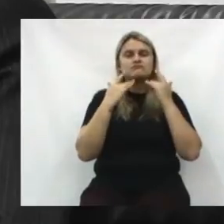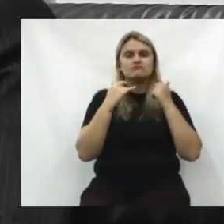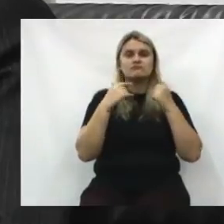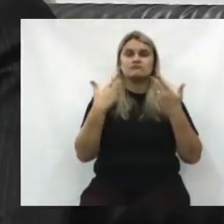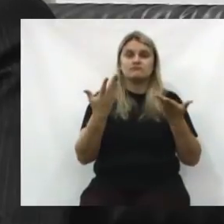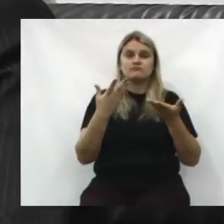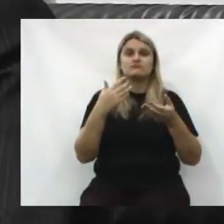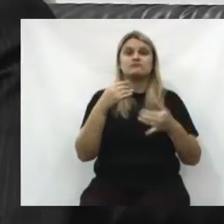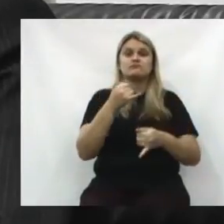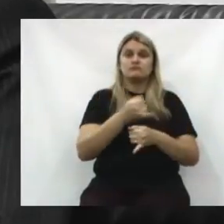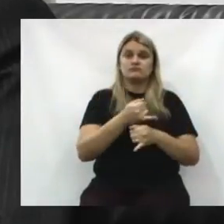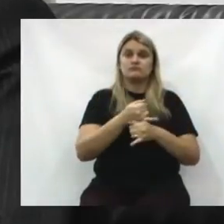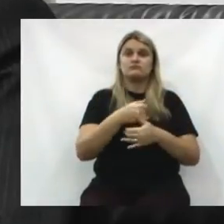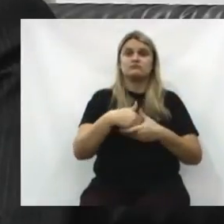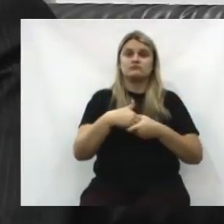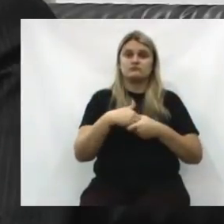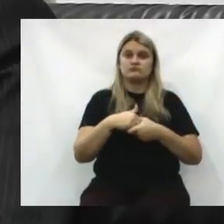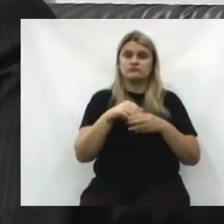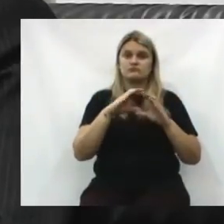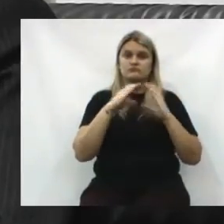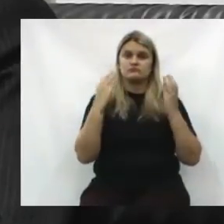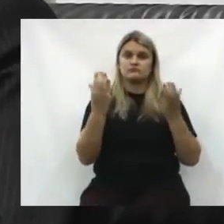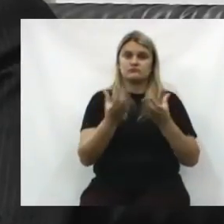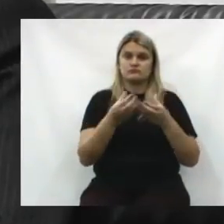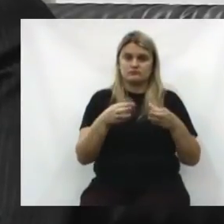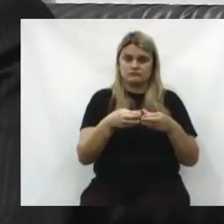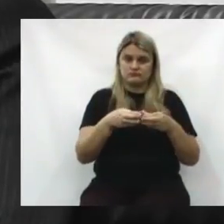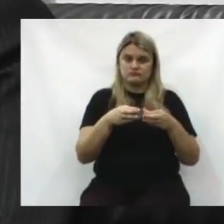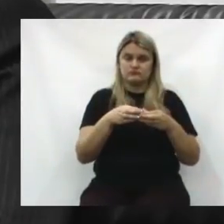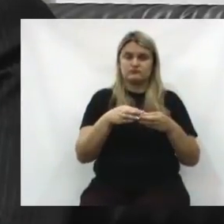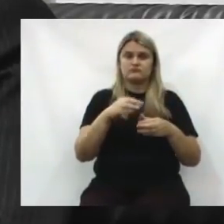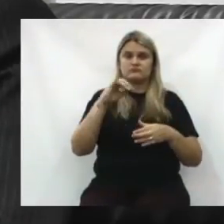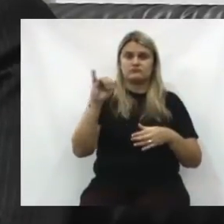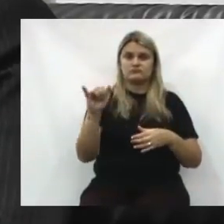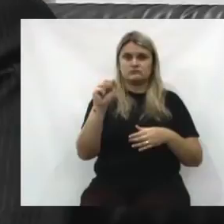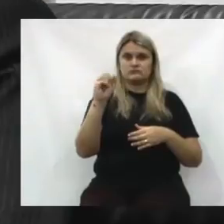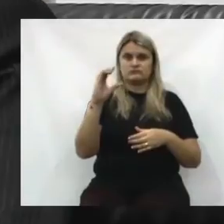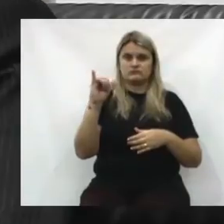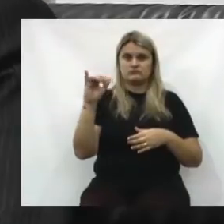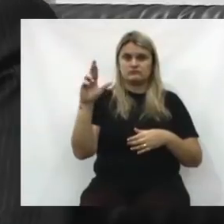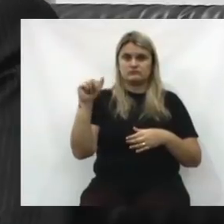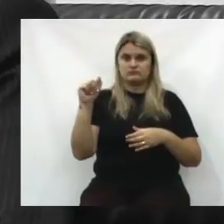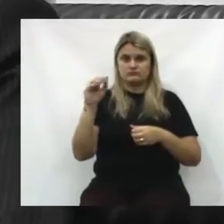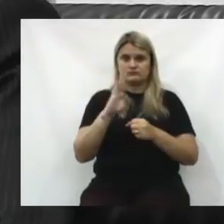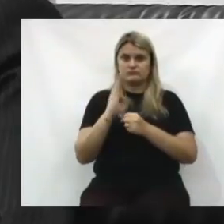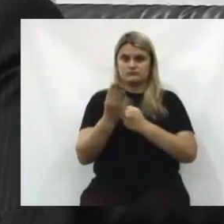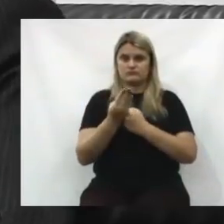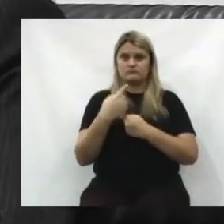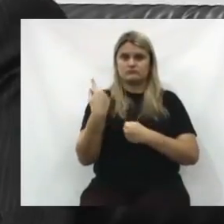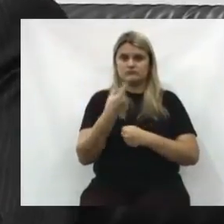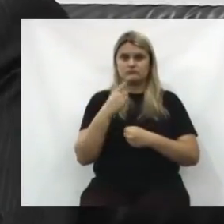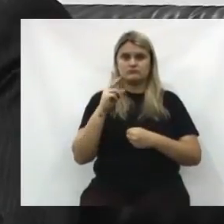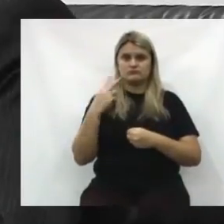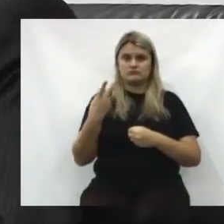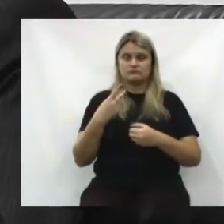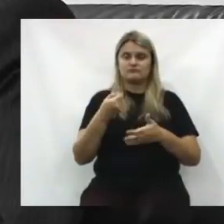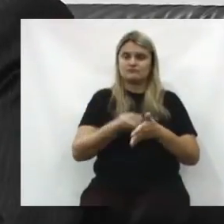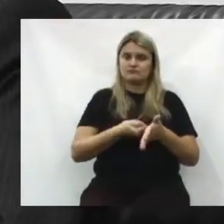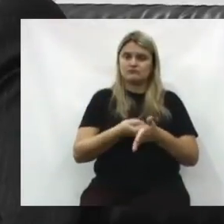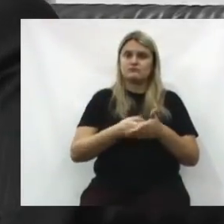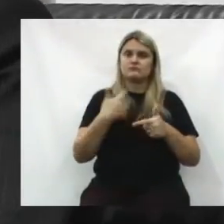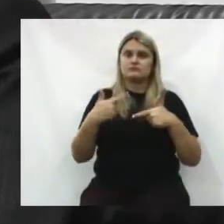trabalhos. E está de parabéns à diretoria, à comunidade do bairro Jacira Nibeli, e com certeza sim, nós